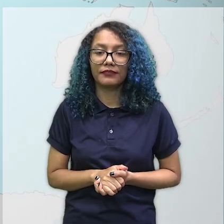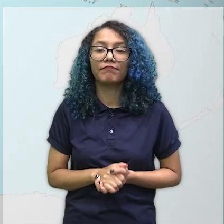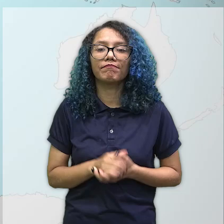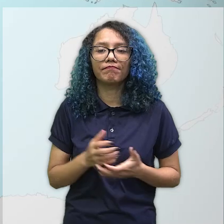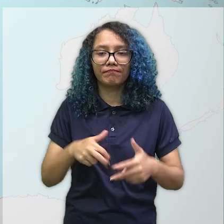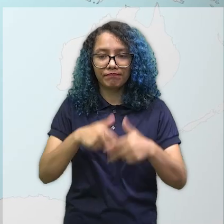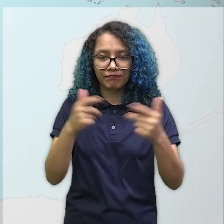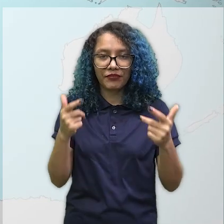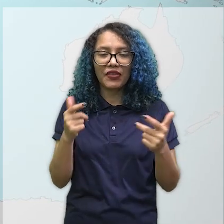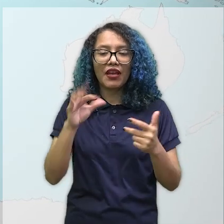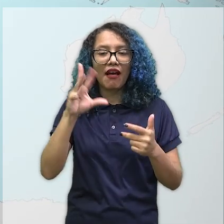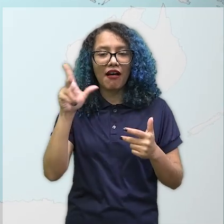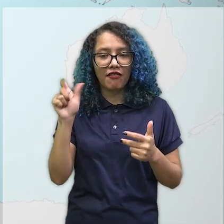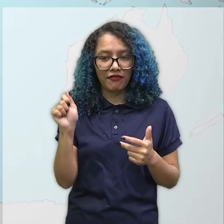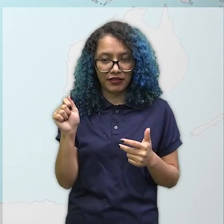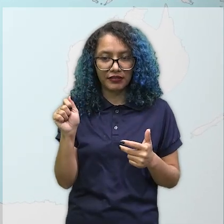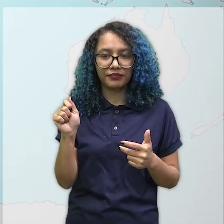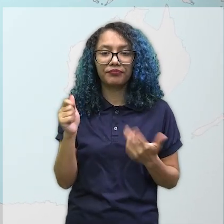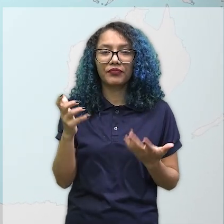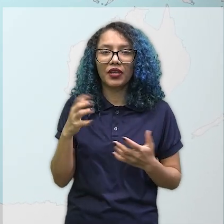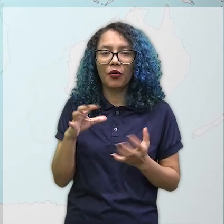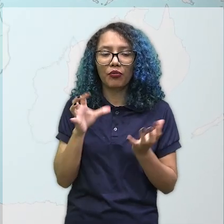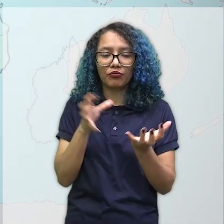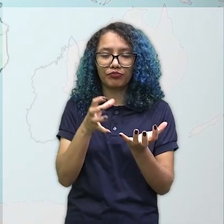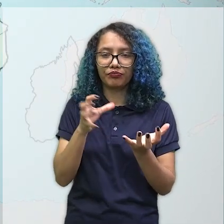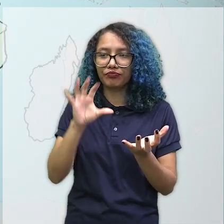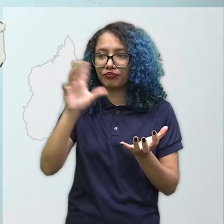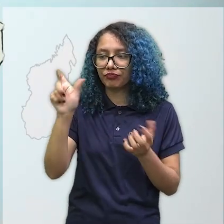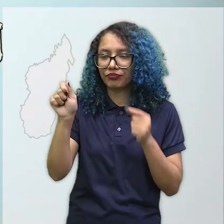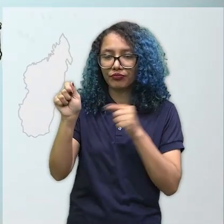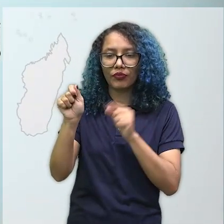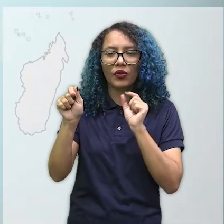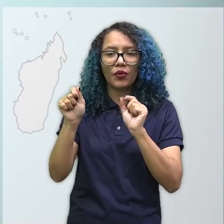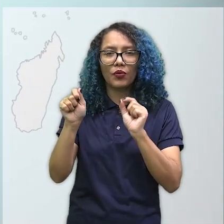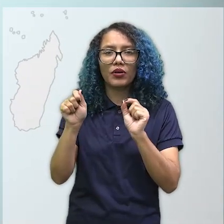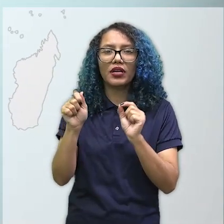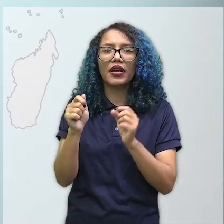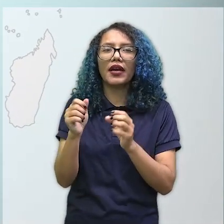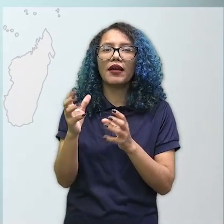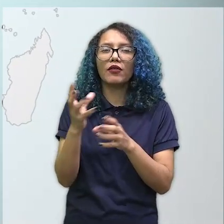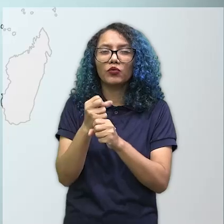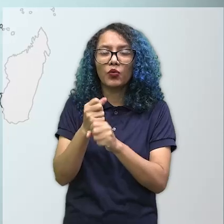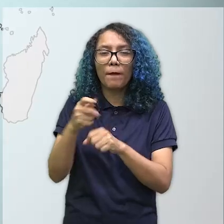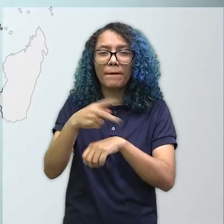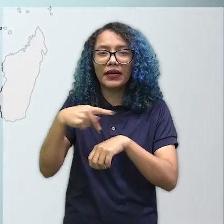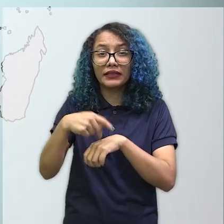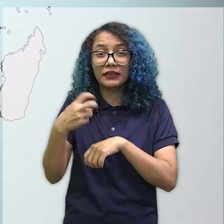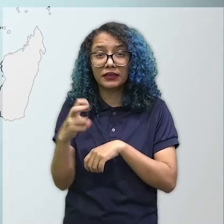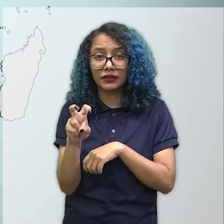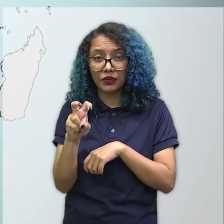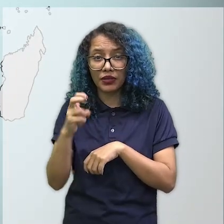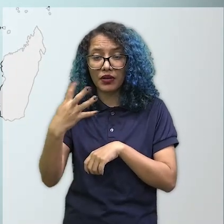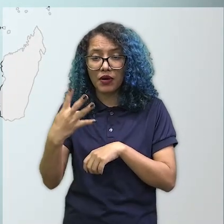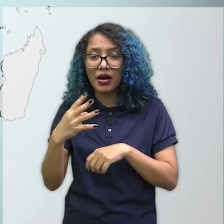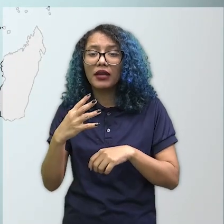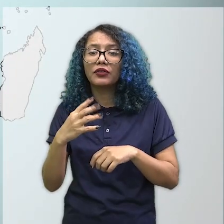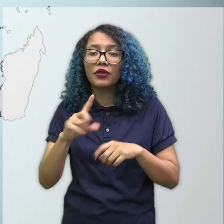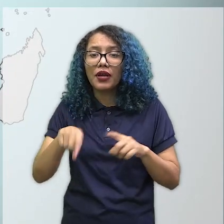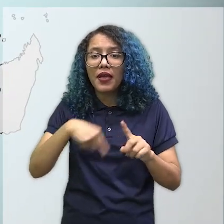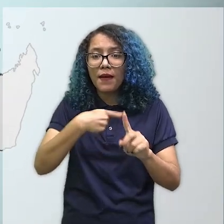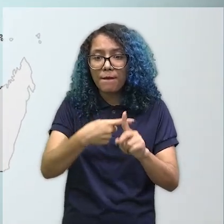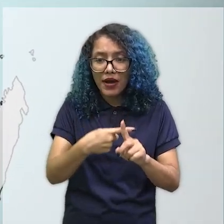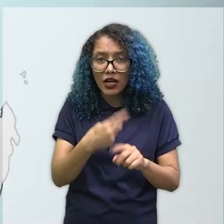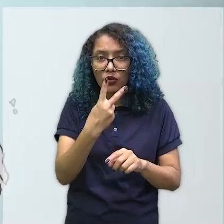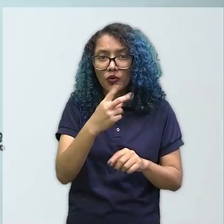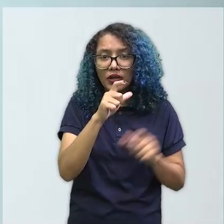Etnias africanas. O continente africano é formado por 54 países e 2 territórios não reconhecidos pela